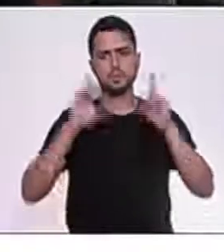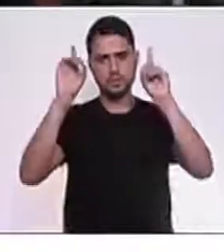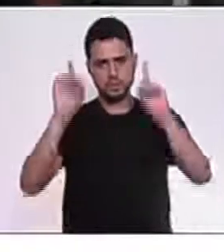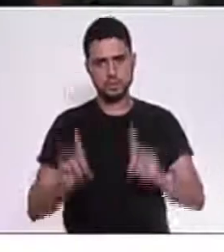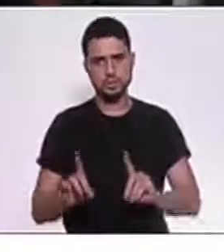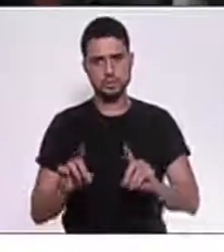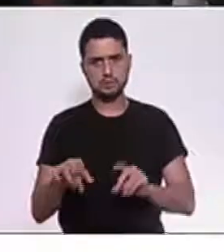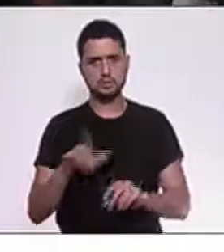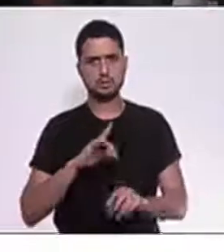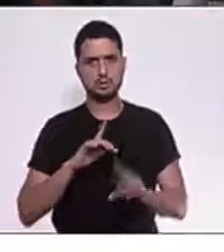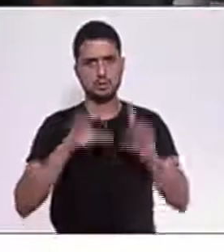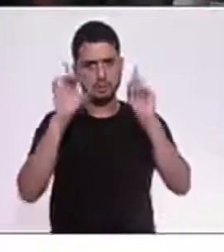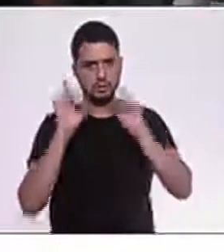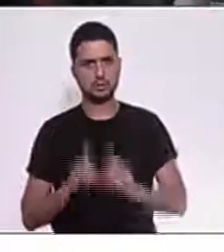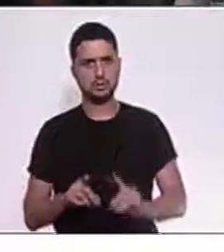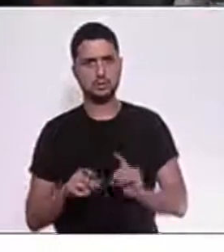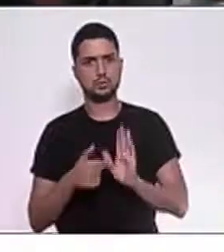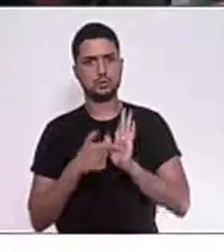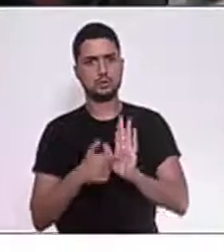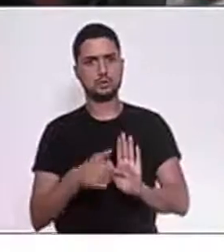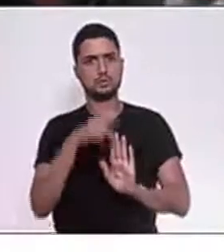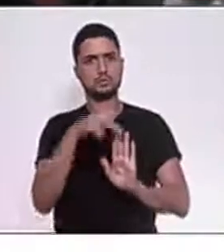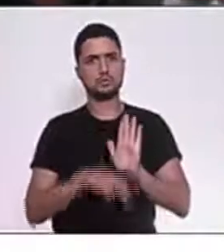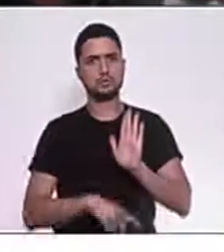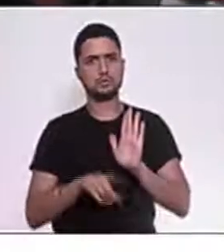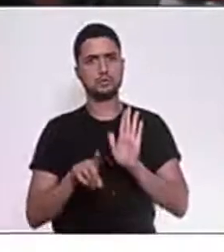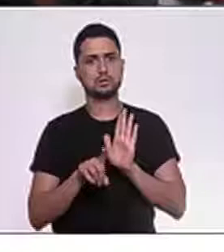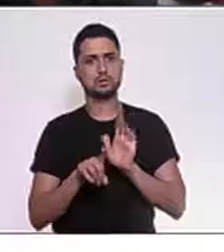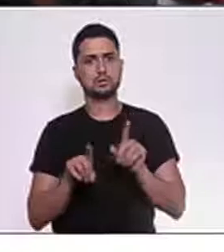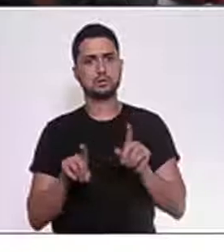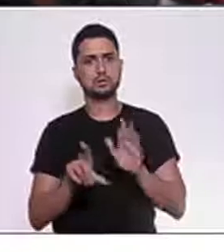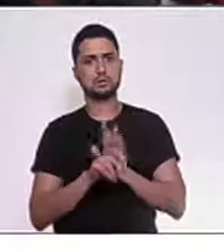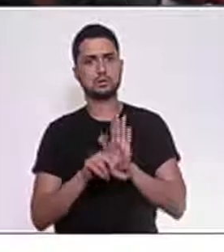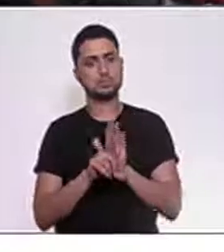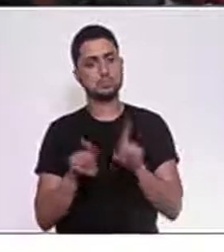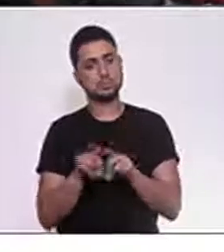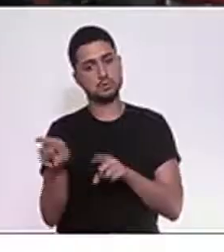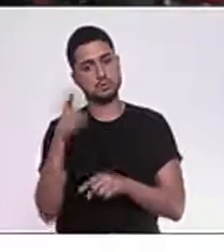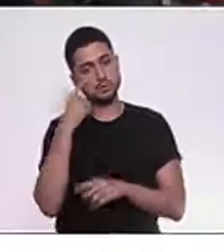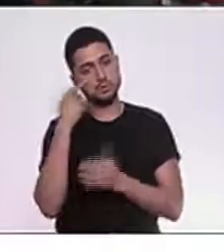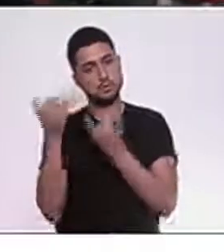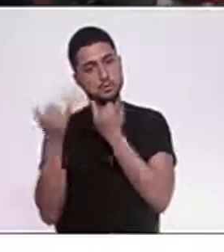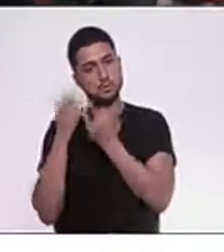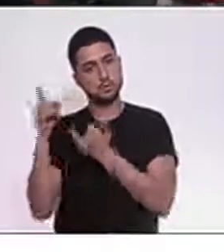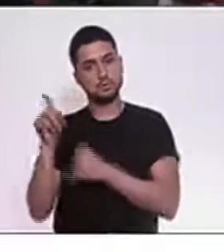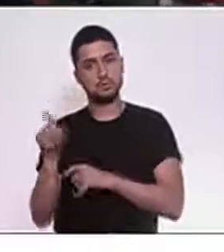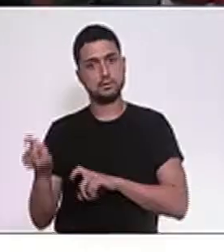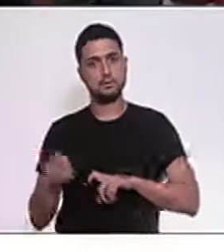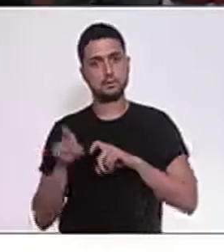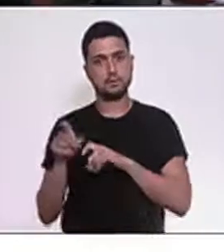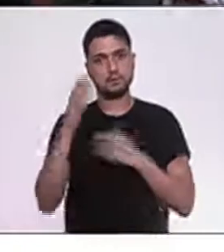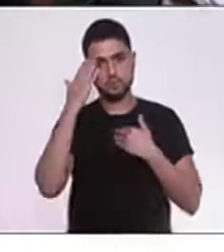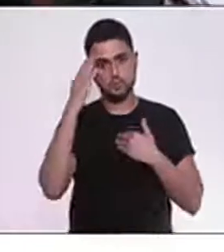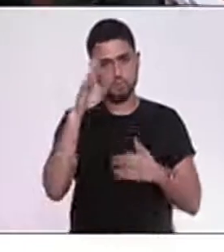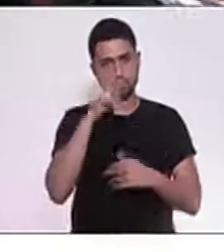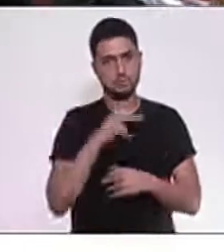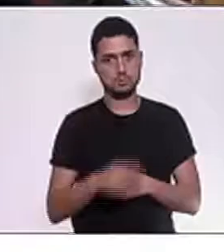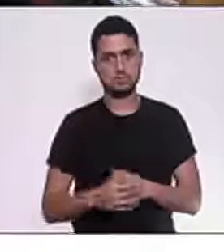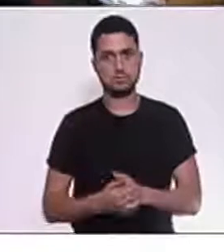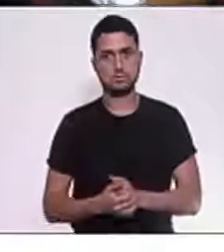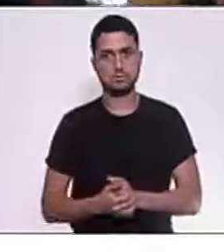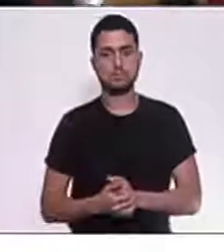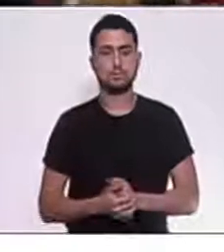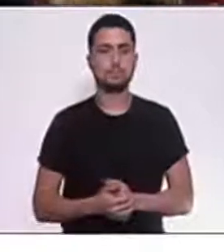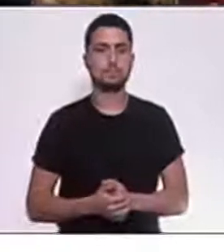direito. Pode apresentar o projeto ou pode mesmo requisitar a informação à Fazenda. Entendi. Tá? Tá bom. Muito obrigado, presidente.